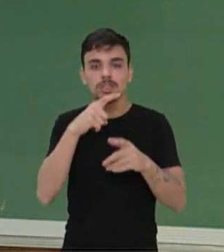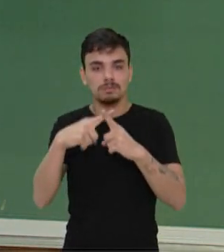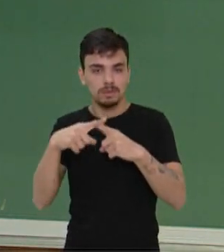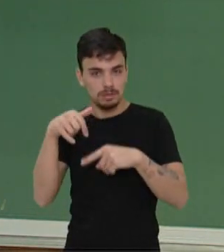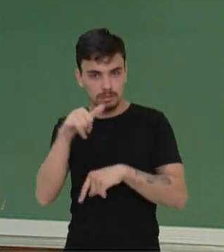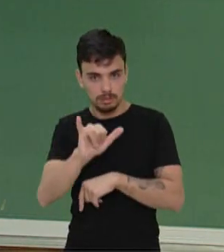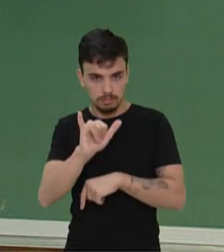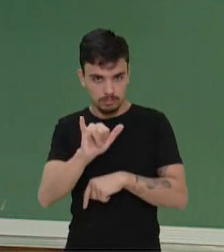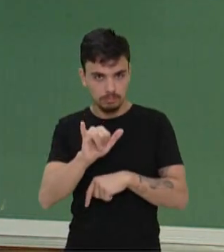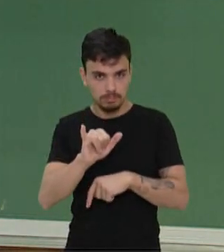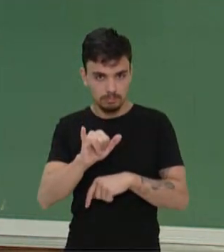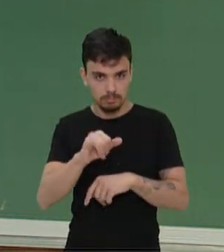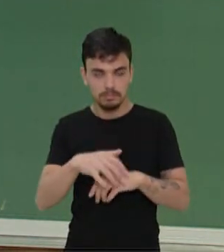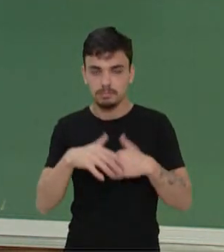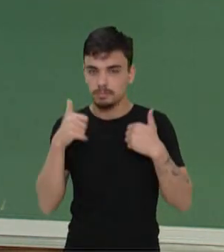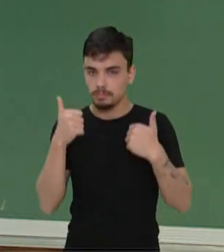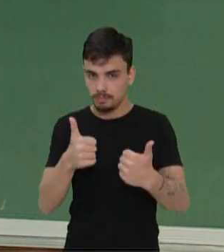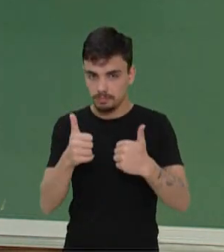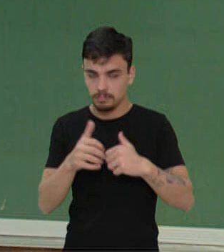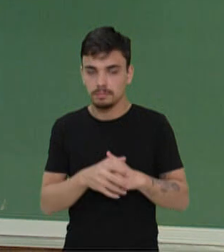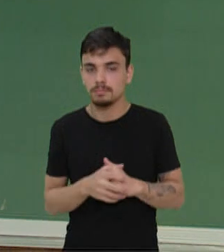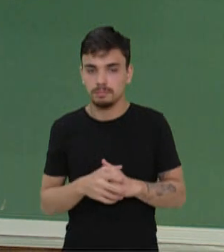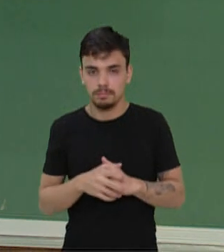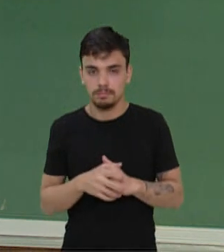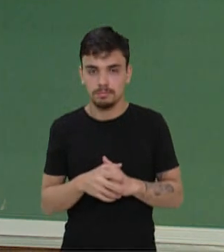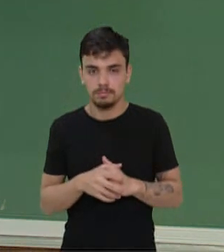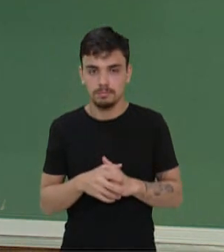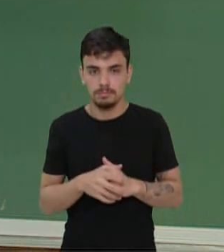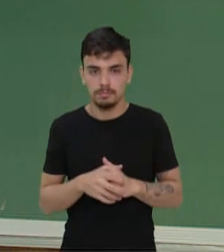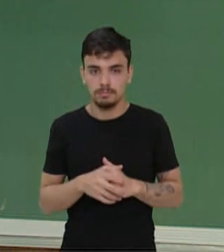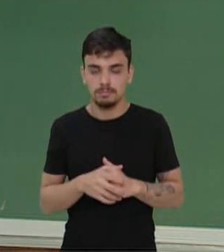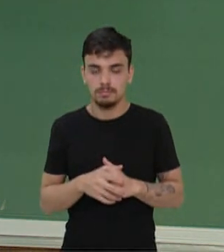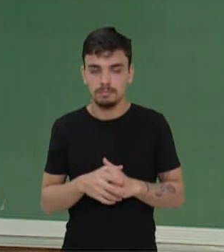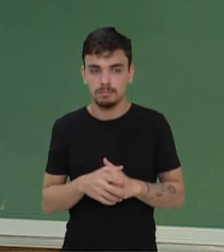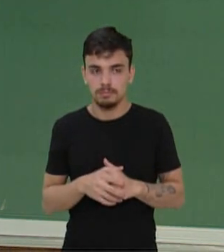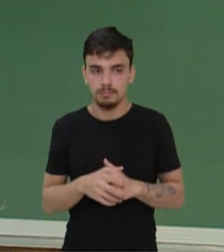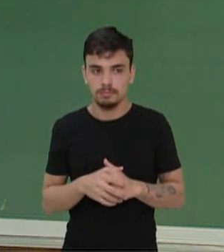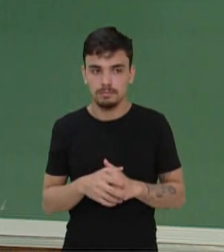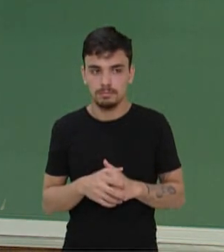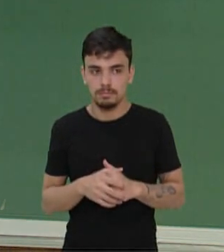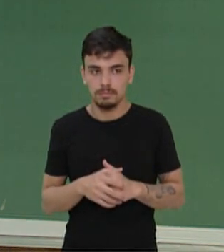comprimento vezes a altura, ok? Beleza?